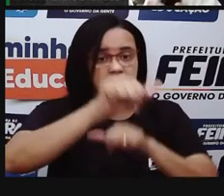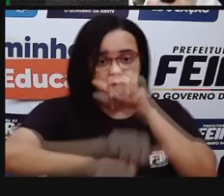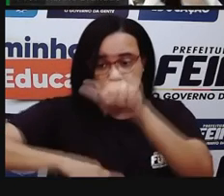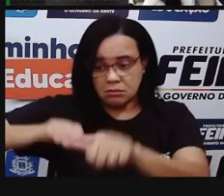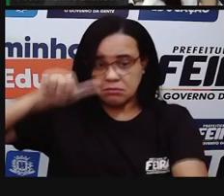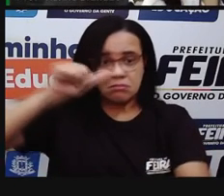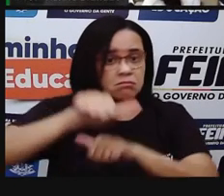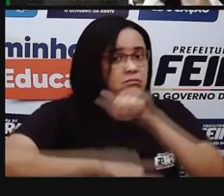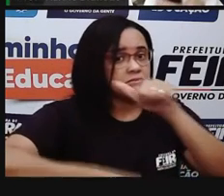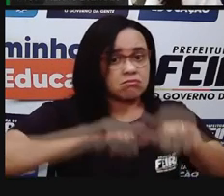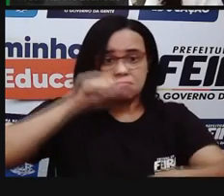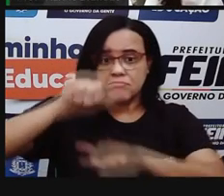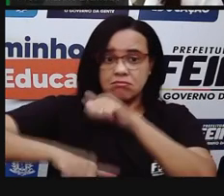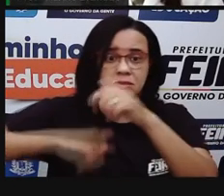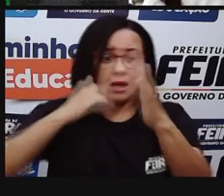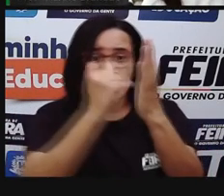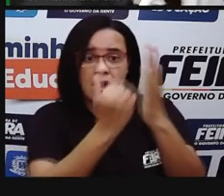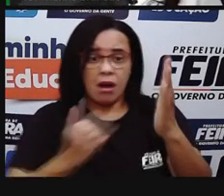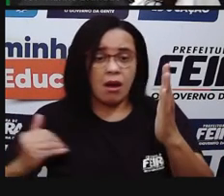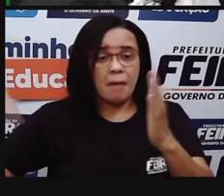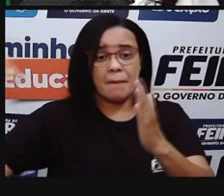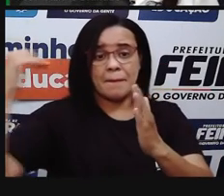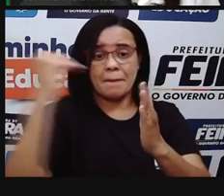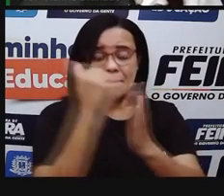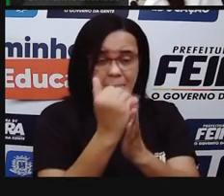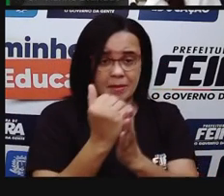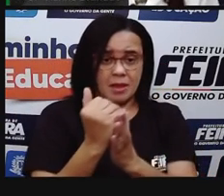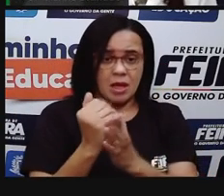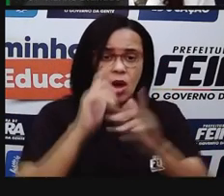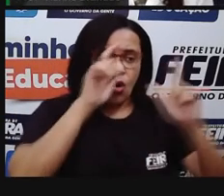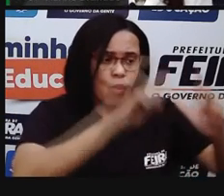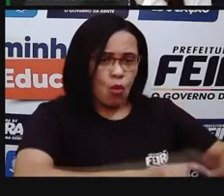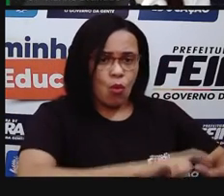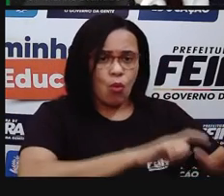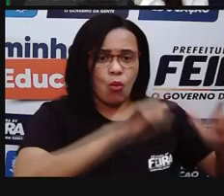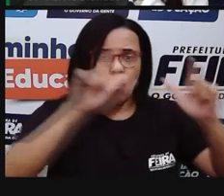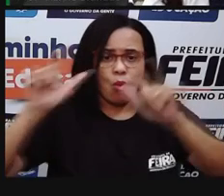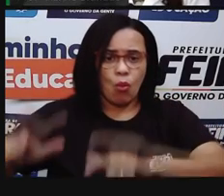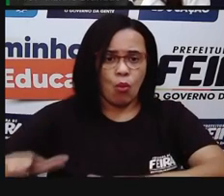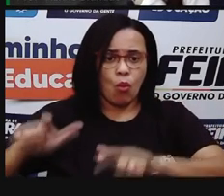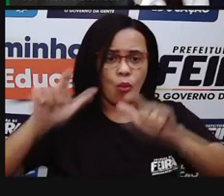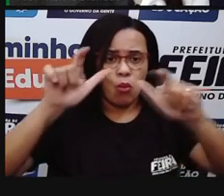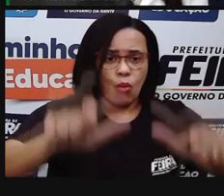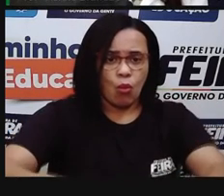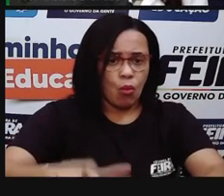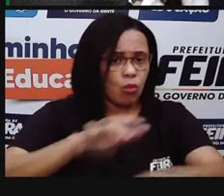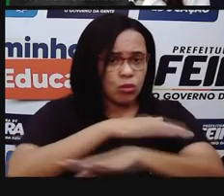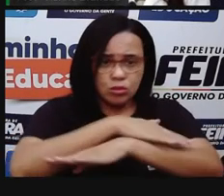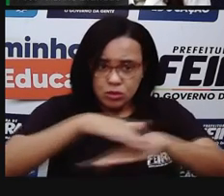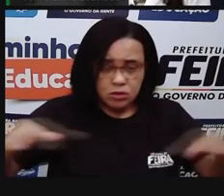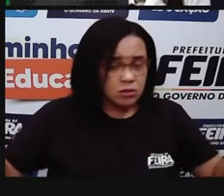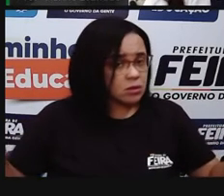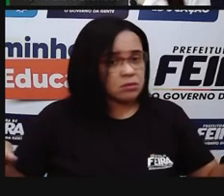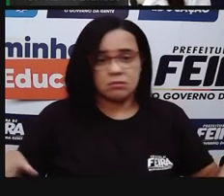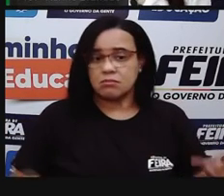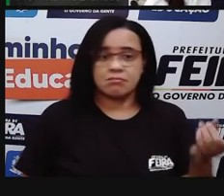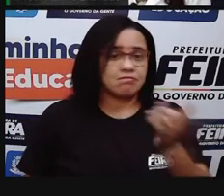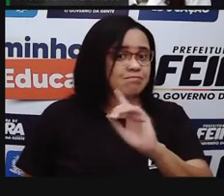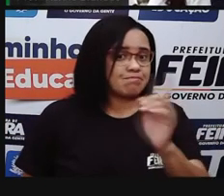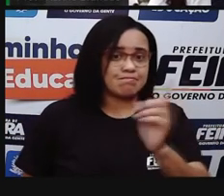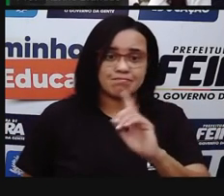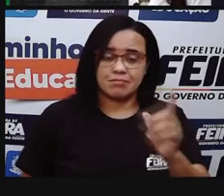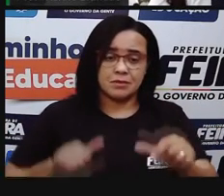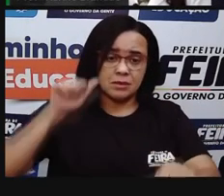só regional, não é algo só local, né? E como é que a gente pode perceber isso? Por exemplo, as chuvas, né,